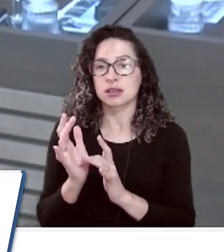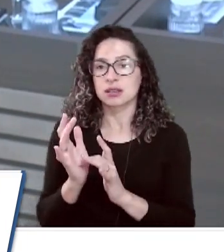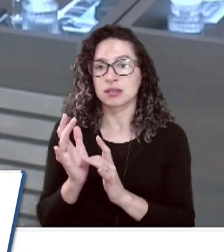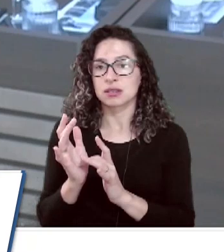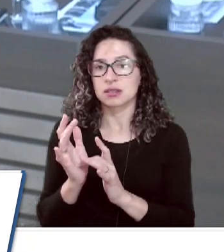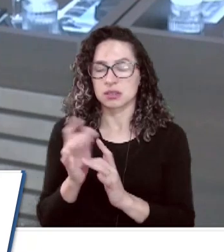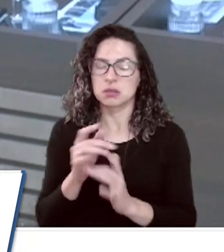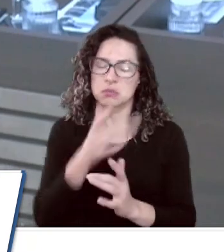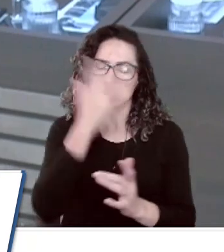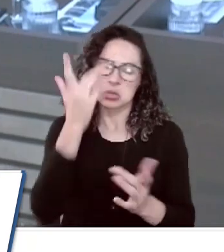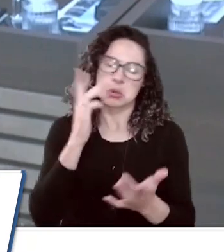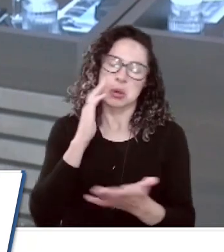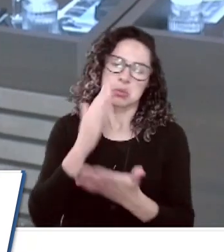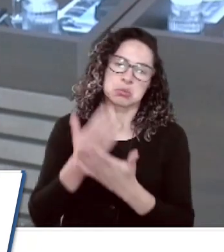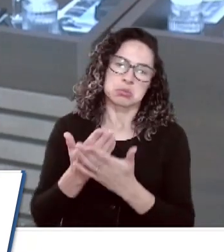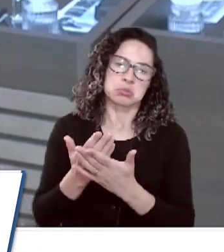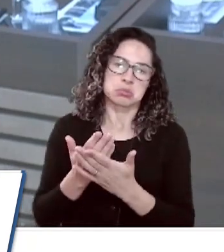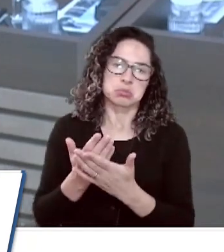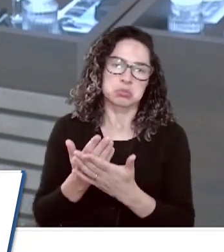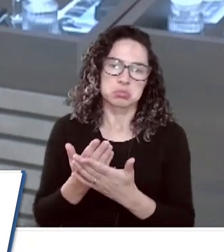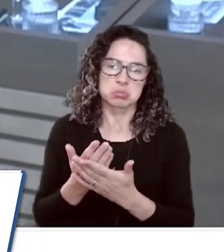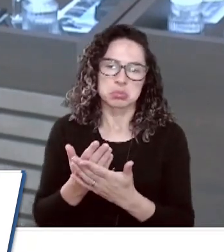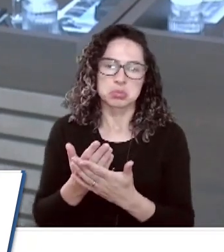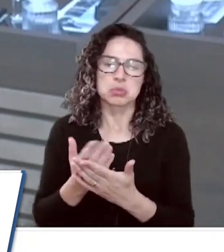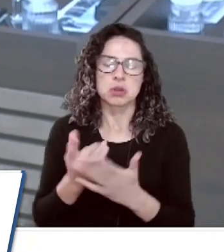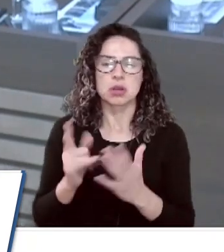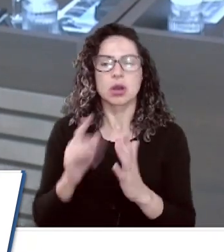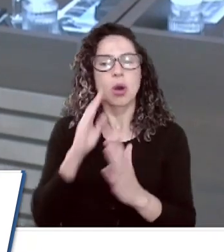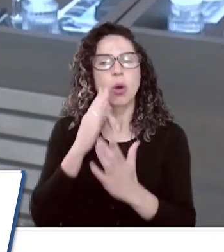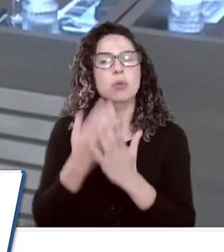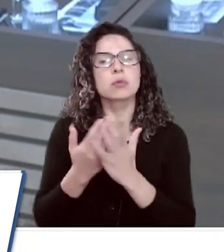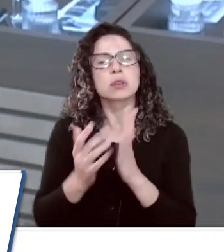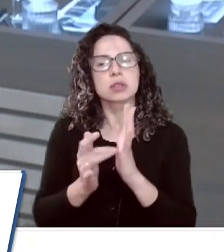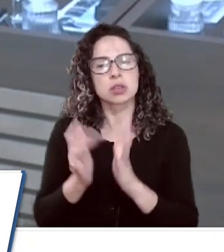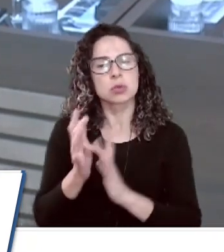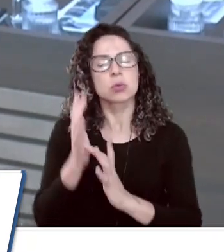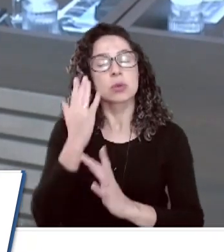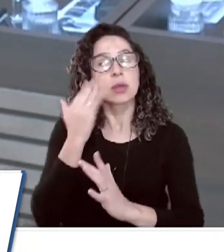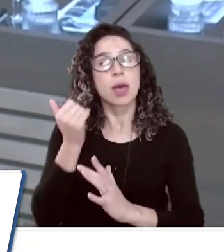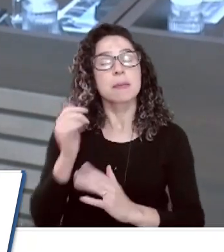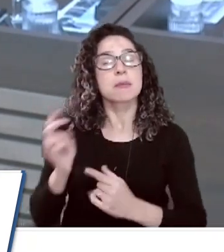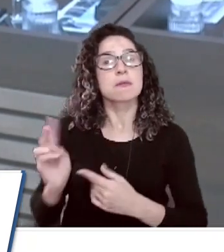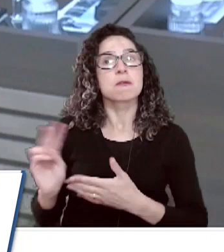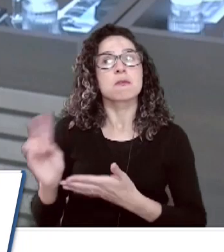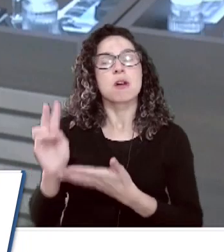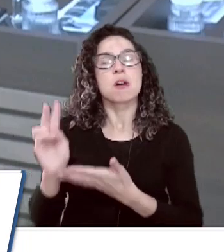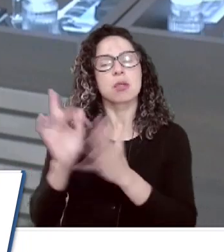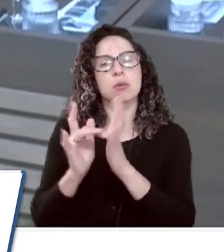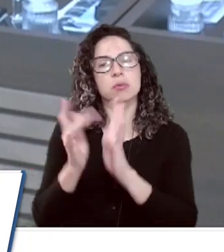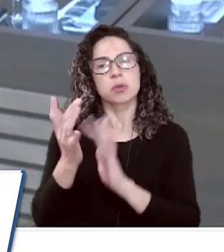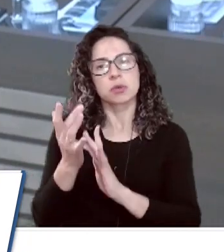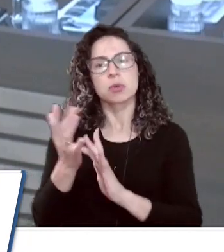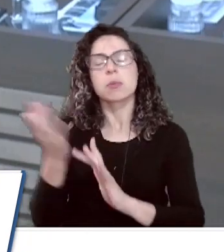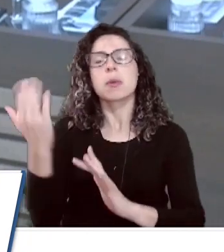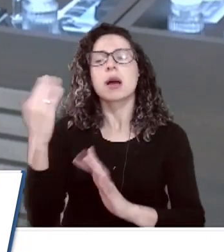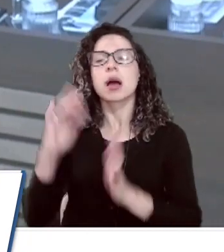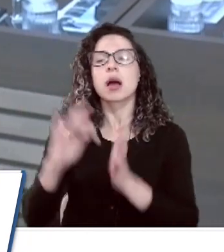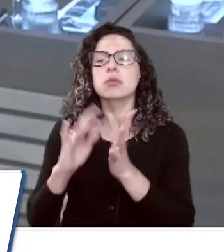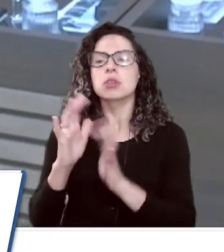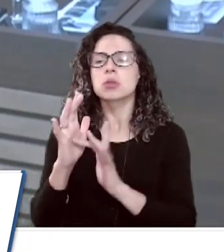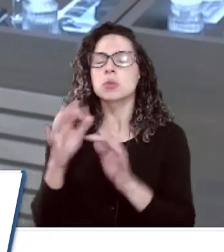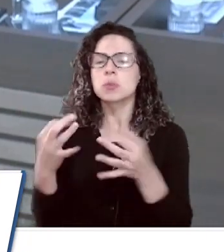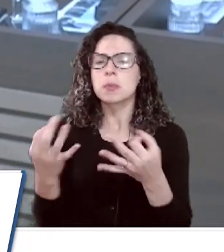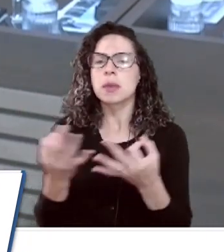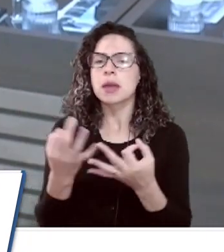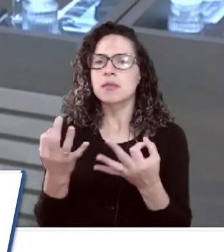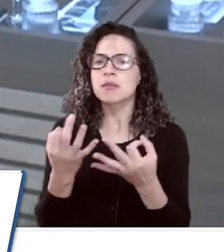acredita, para quem é cristão e sabe o valor que ele tem, Jesus Cristo, com toda a sua perfeição,